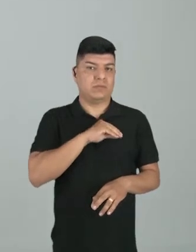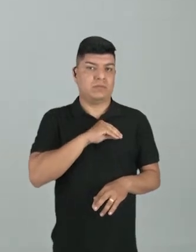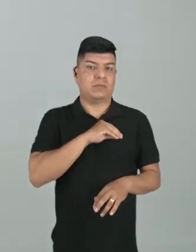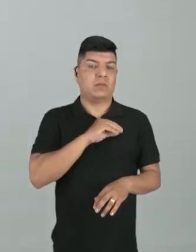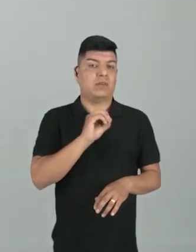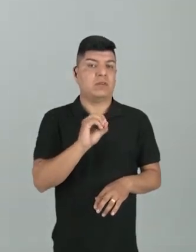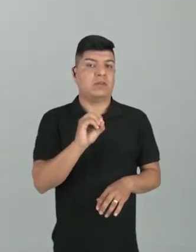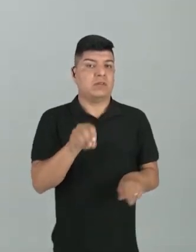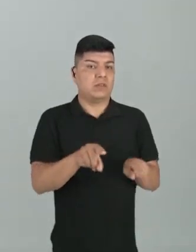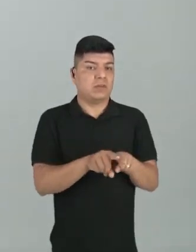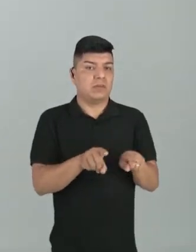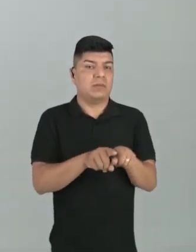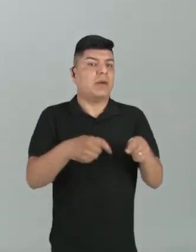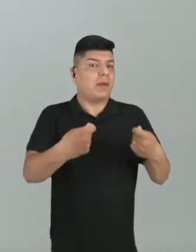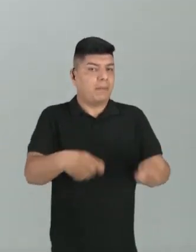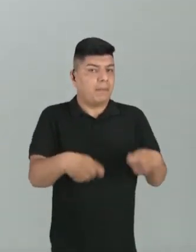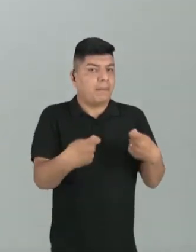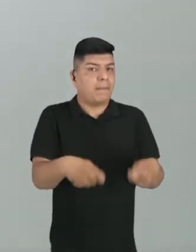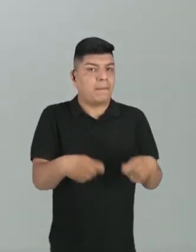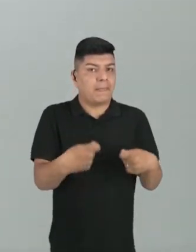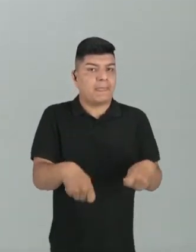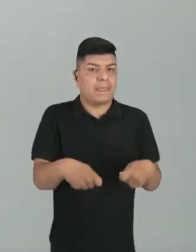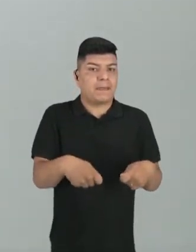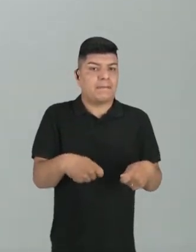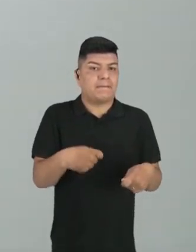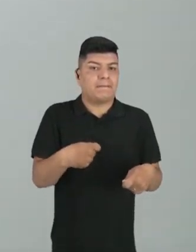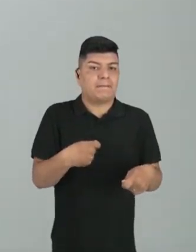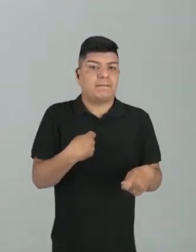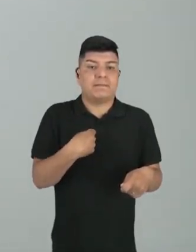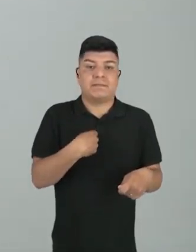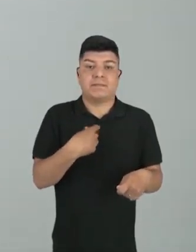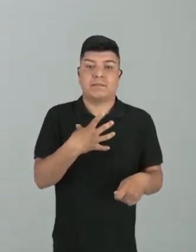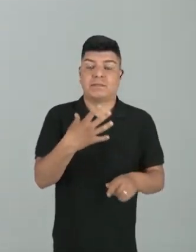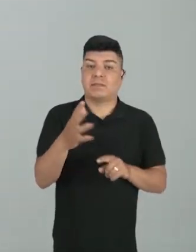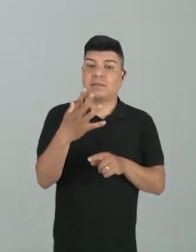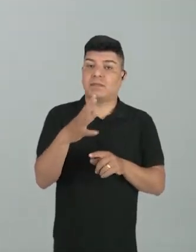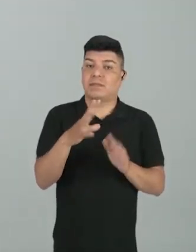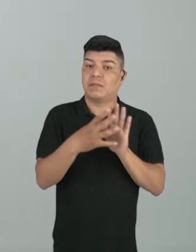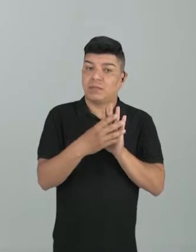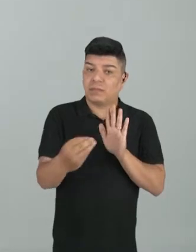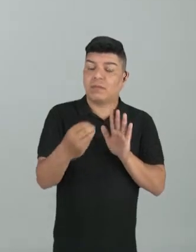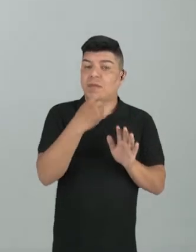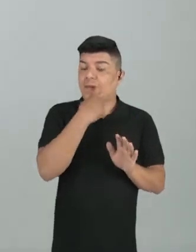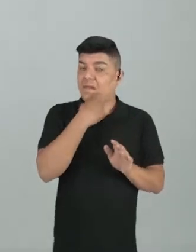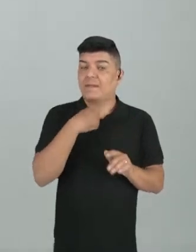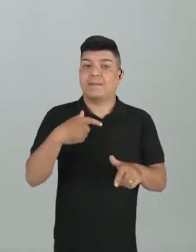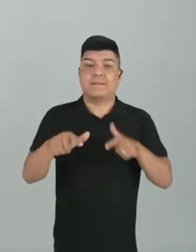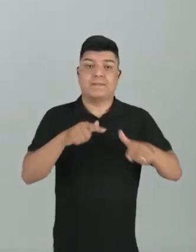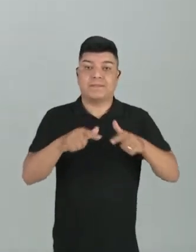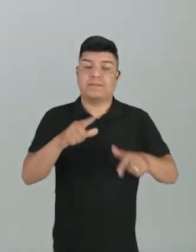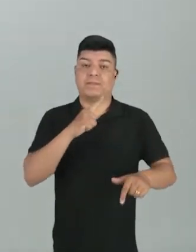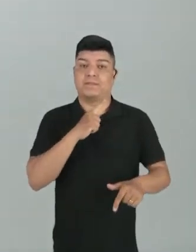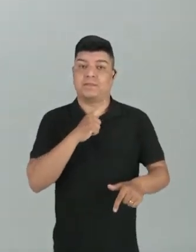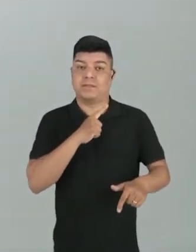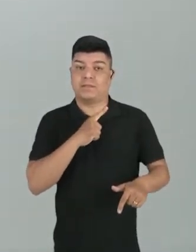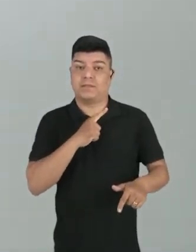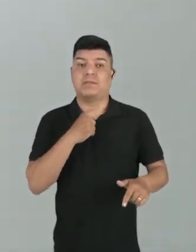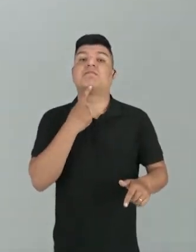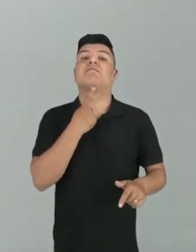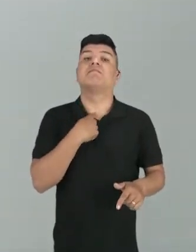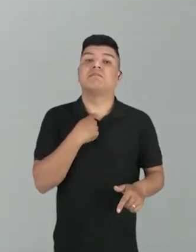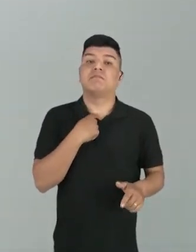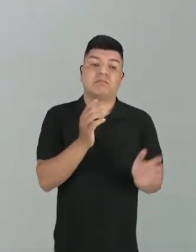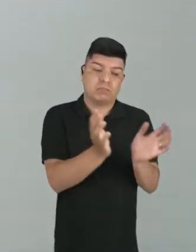que necessita de representação, porque enquanto trabalhadores possuem o seu interesse